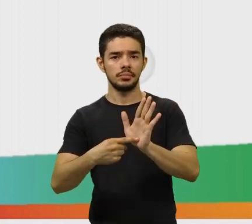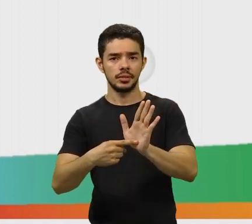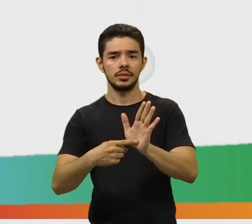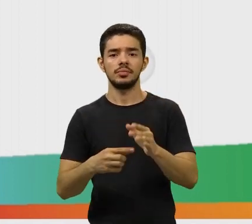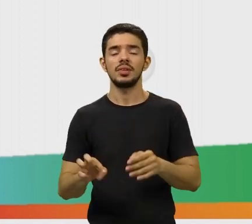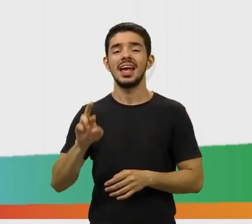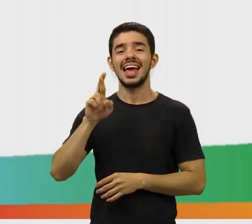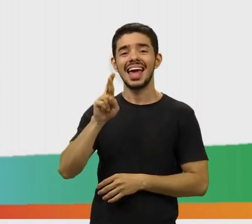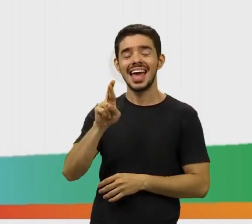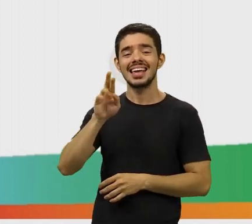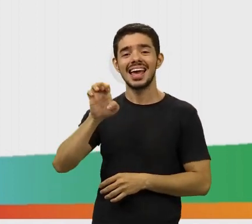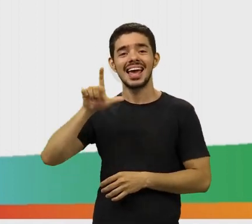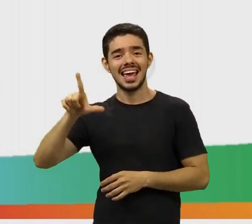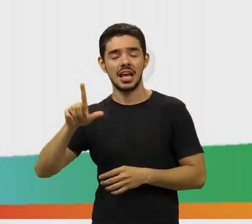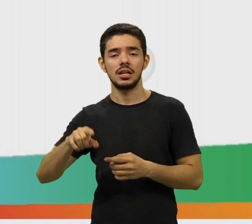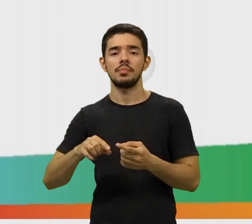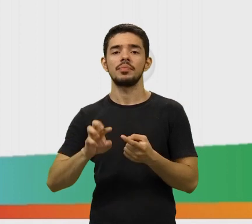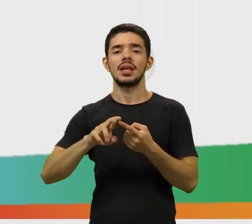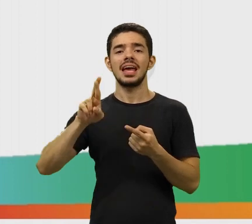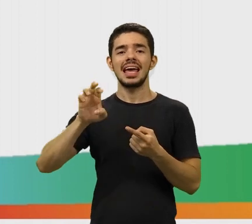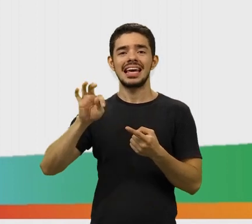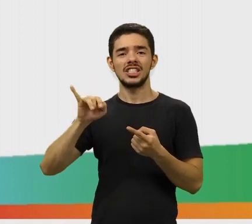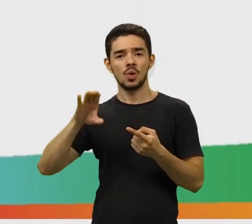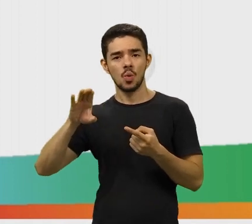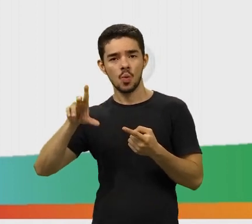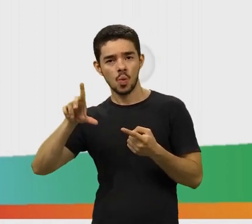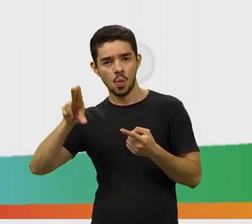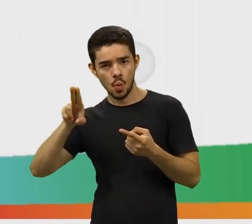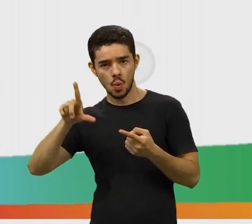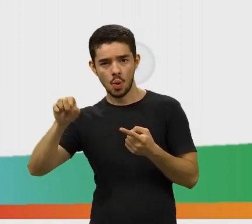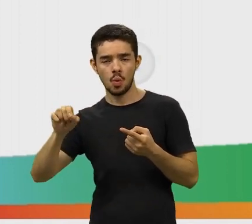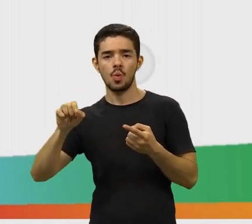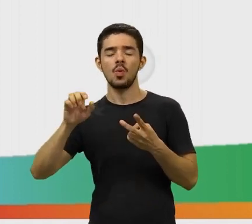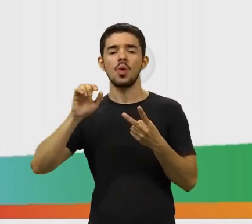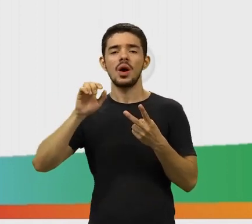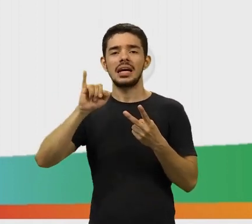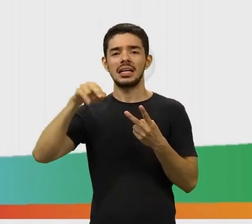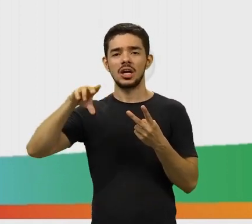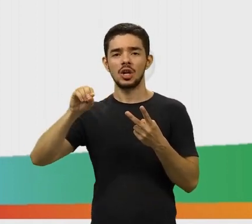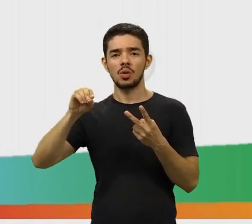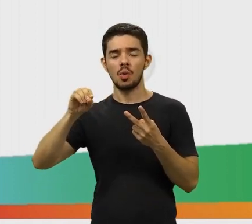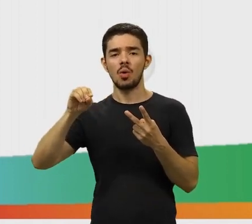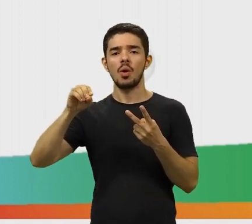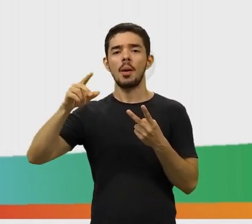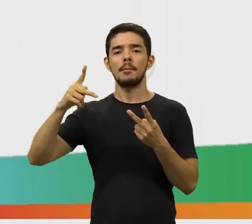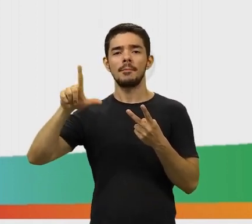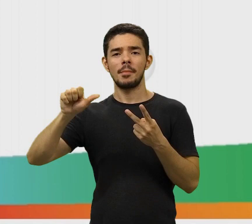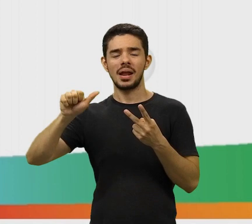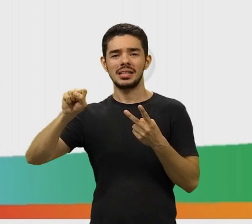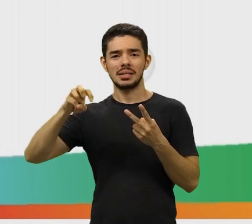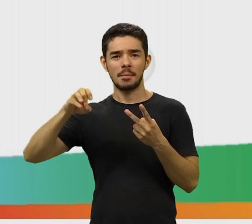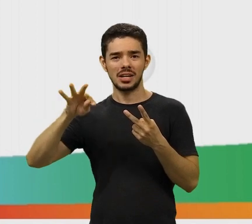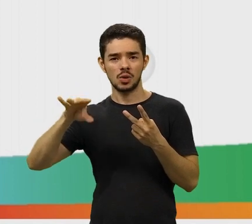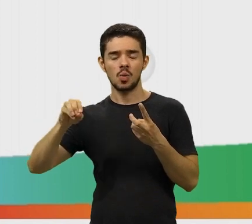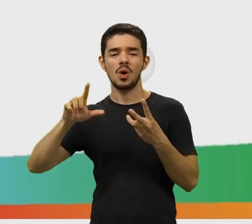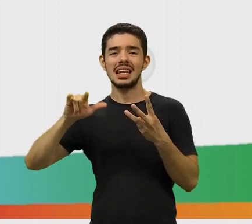lá, REL, retículo endoplasmático liso, né, que é uma sigla que nós temos